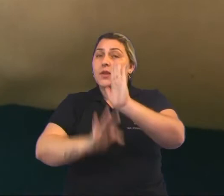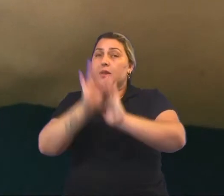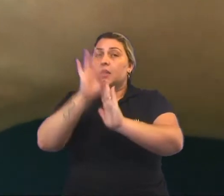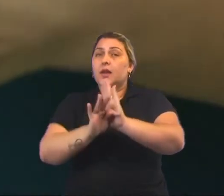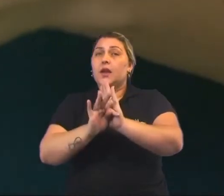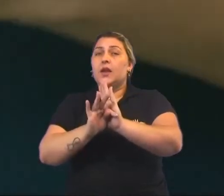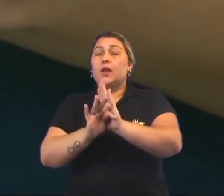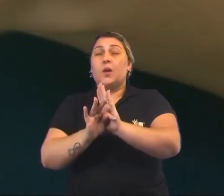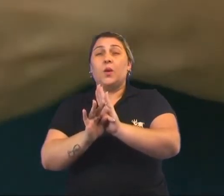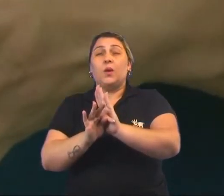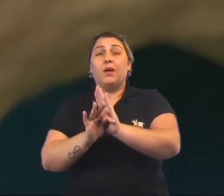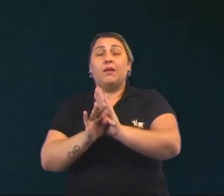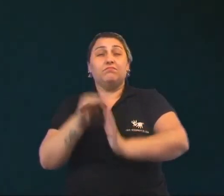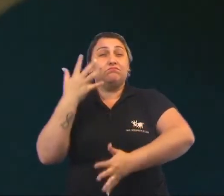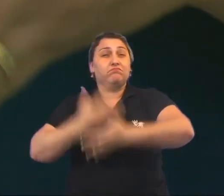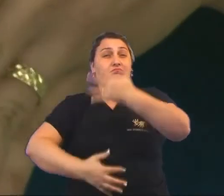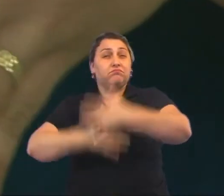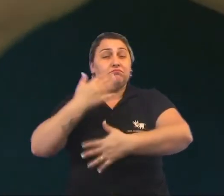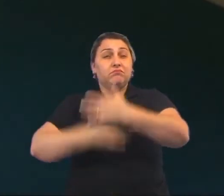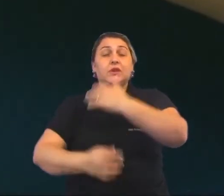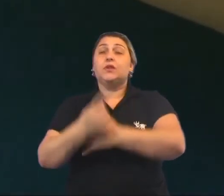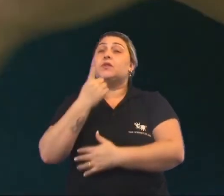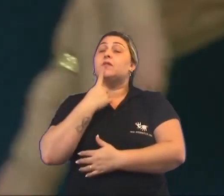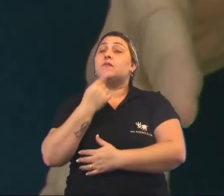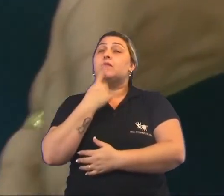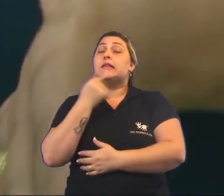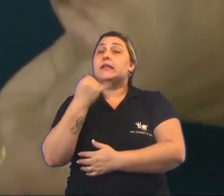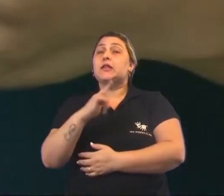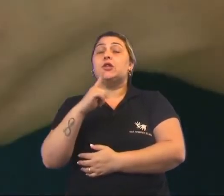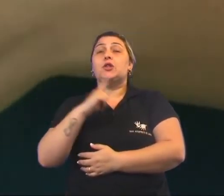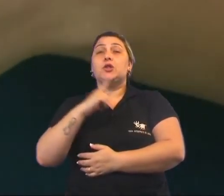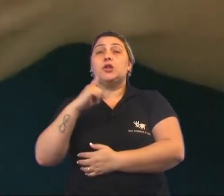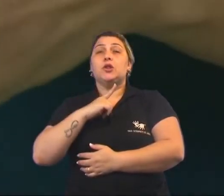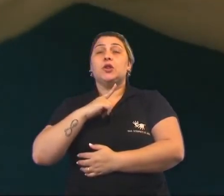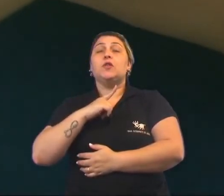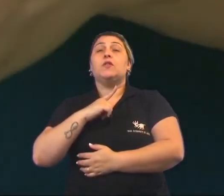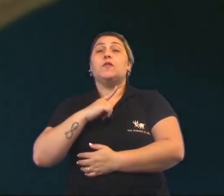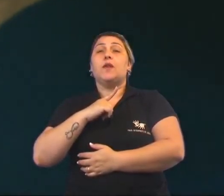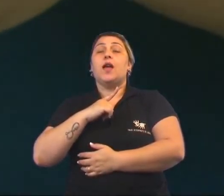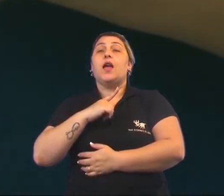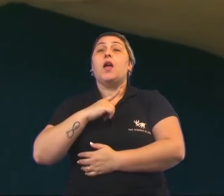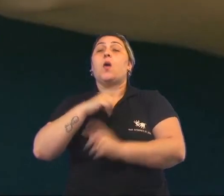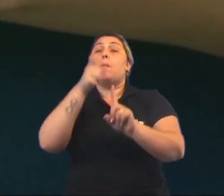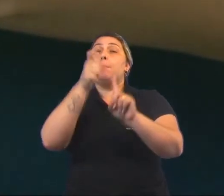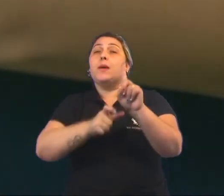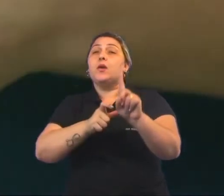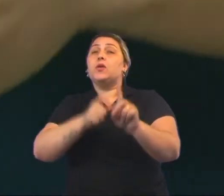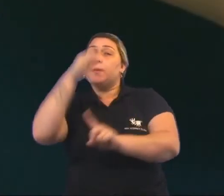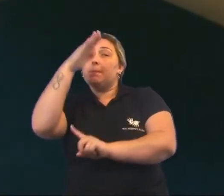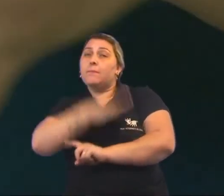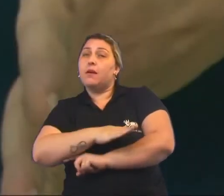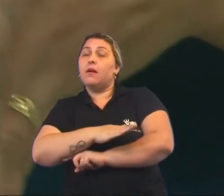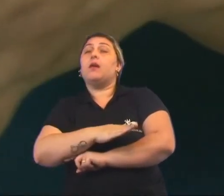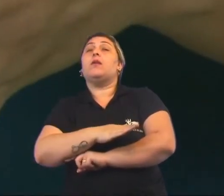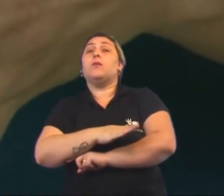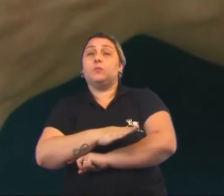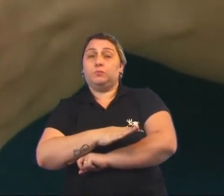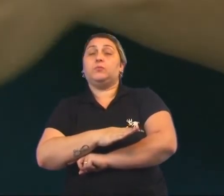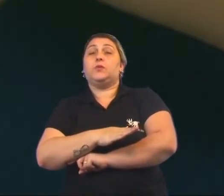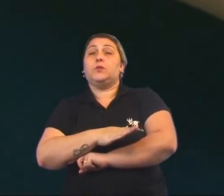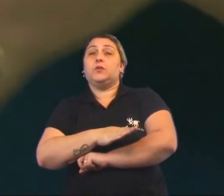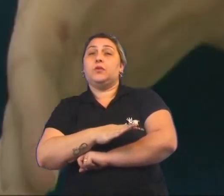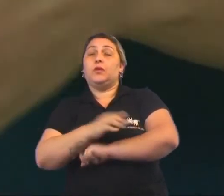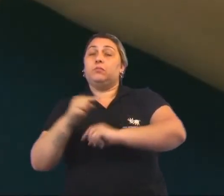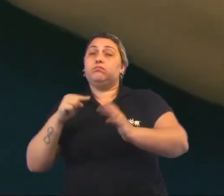uma complicação na história. De vermelho, se houver um vilão, aqui tinha, né, era o Curvelo, nós sabemos disso, que foi o delator